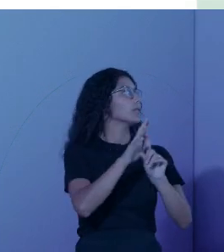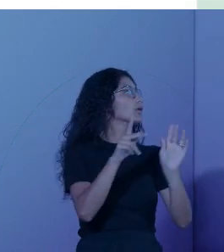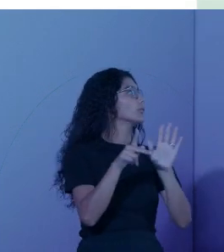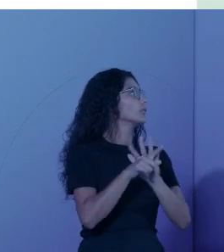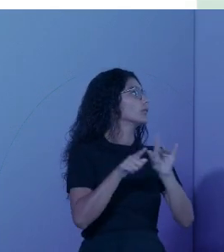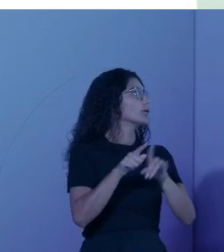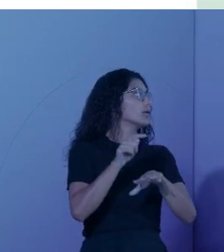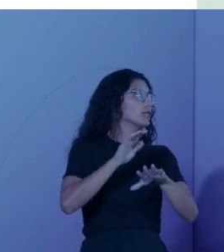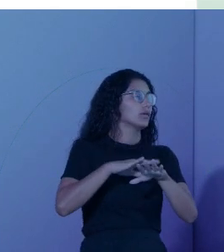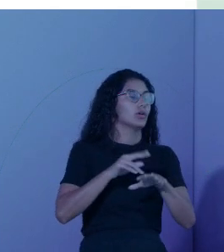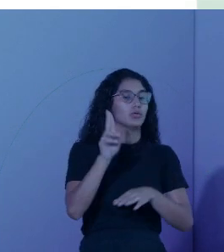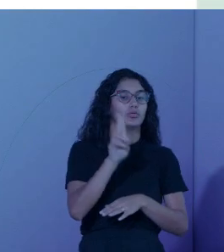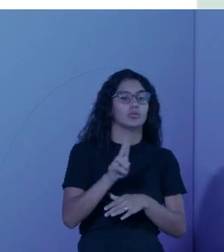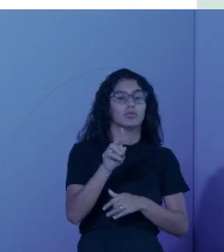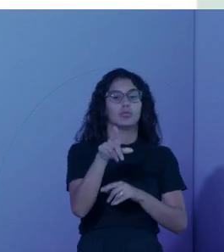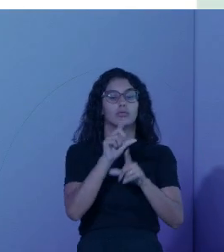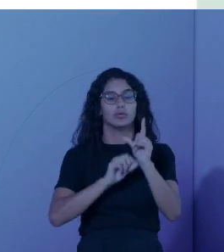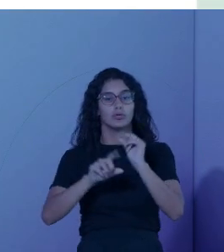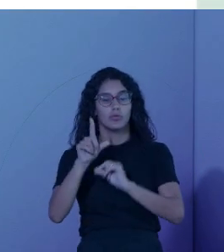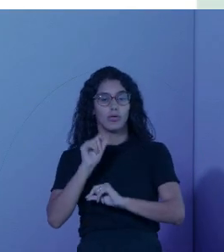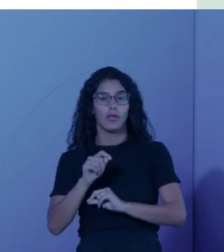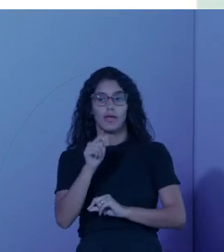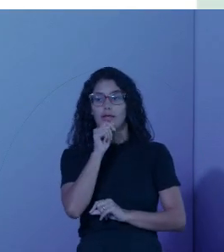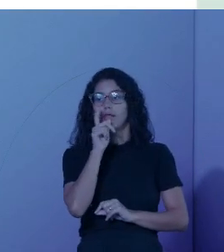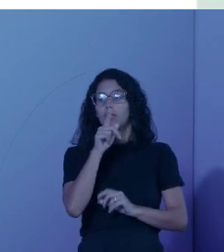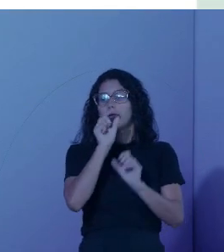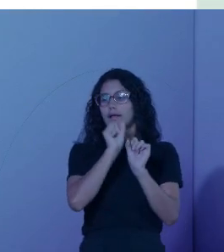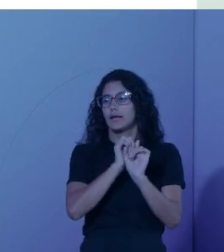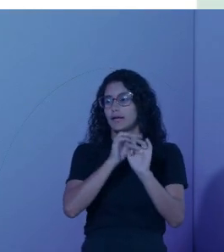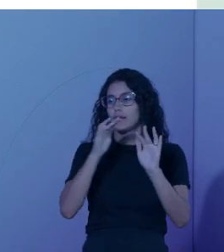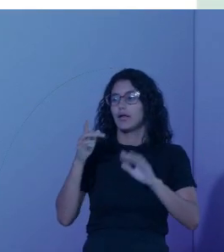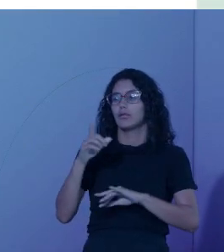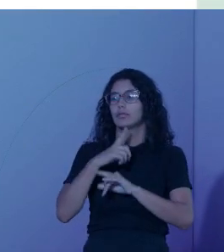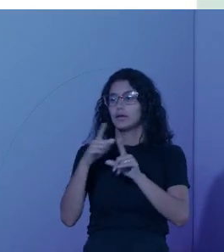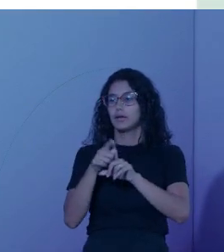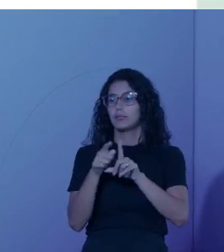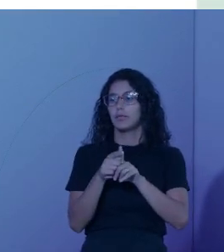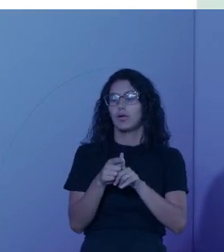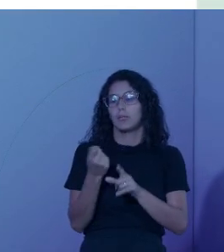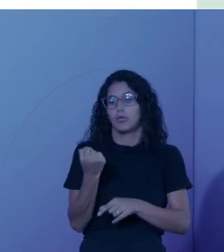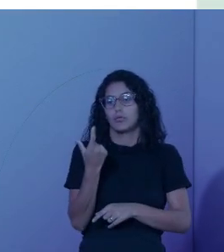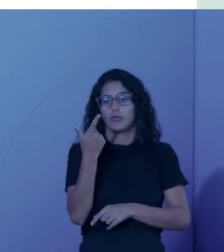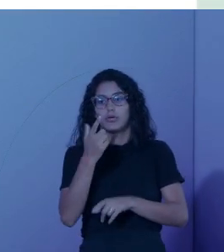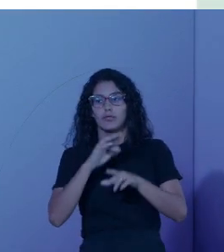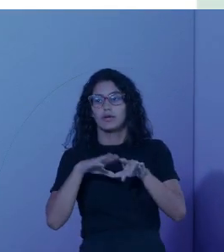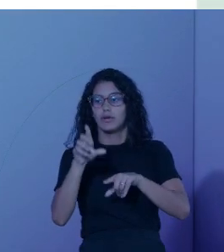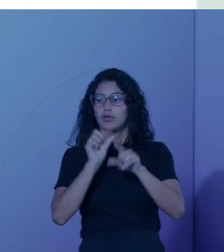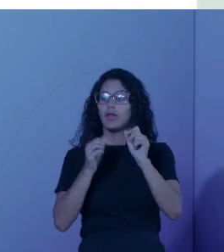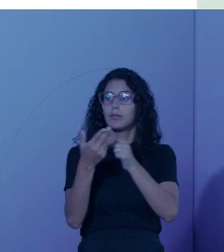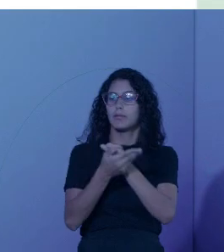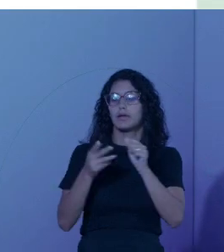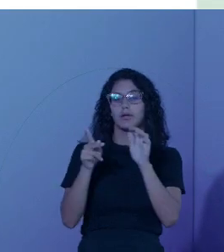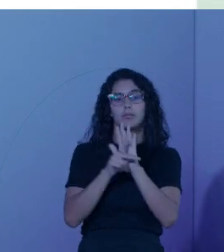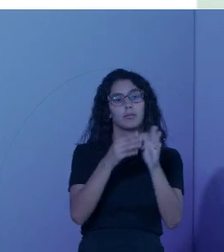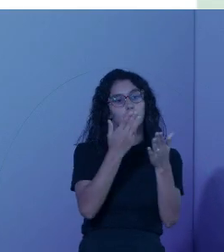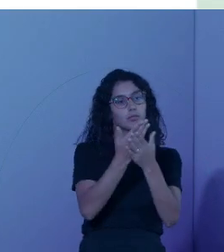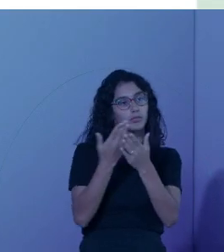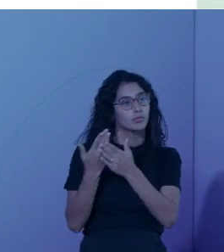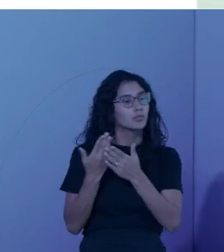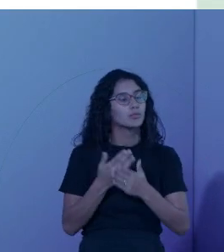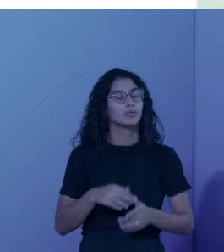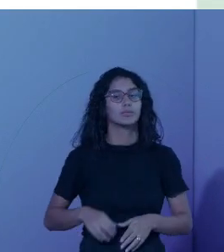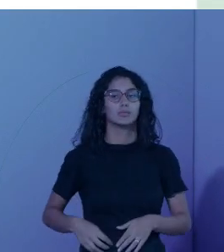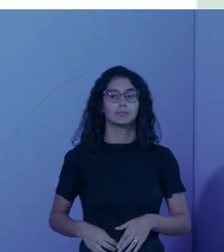evidência dos estudos de preferência, ele ainda não é claro, existe uma insegurança de tomar decisão baseado nesses estudos de